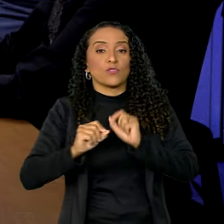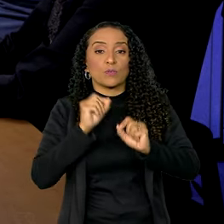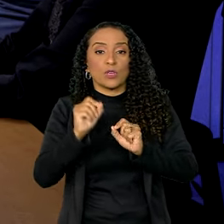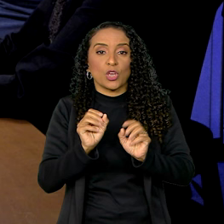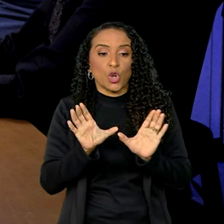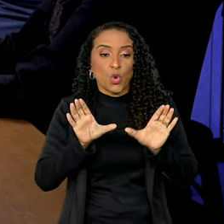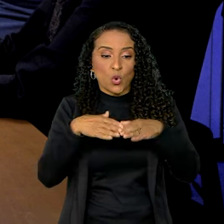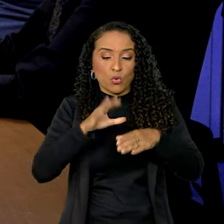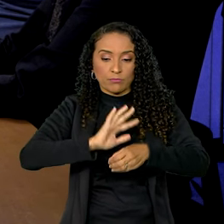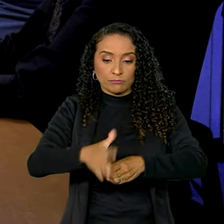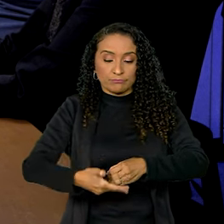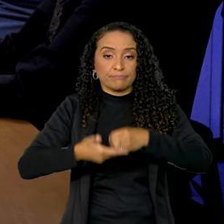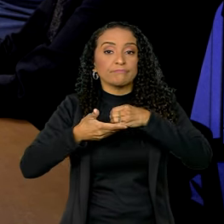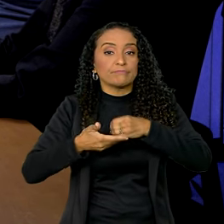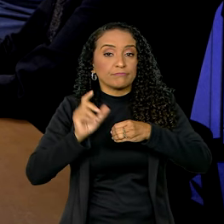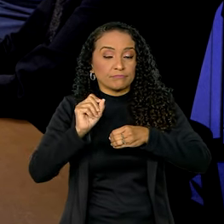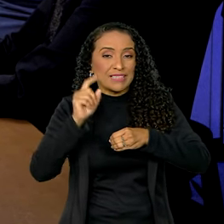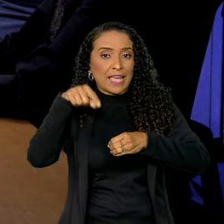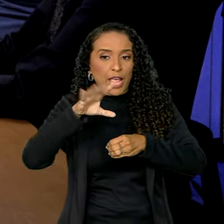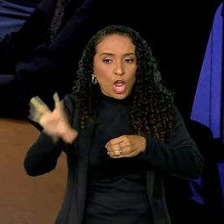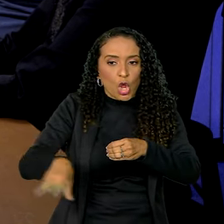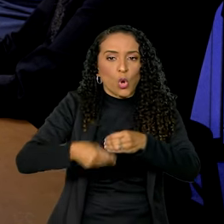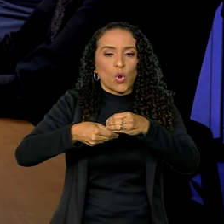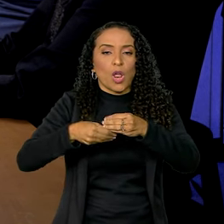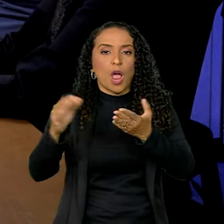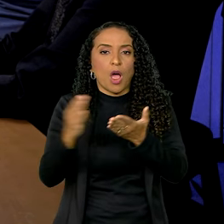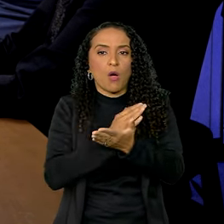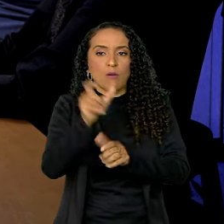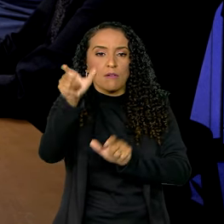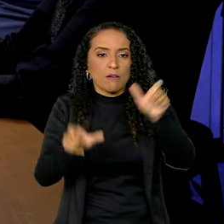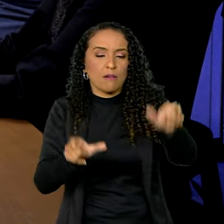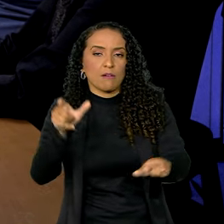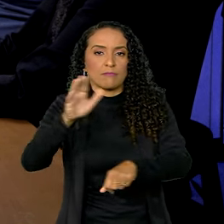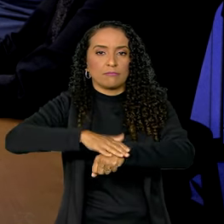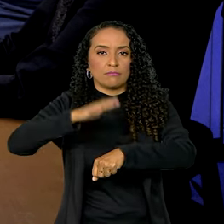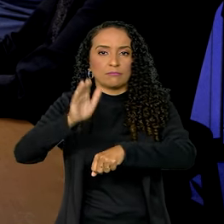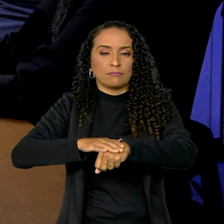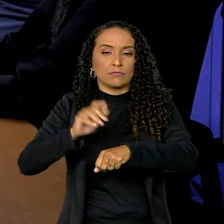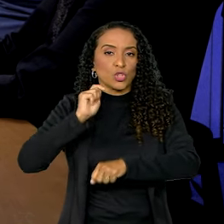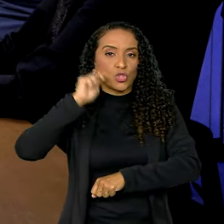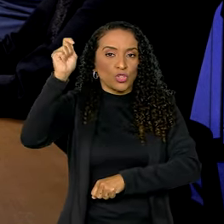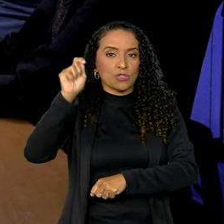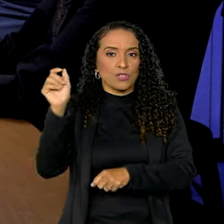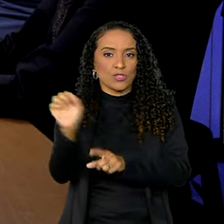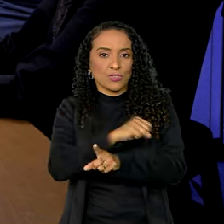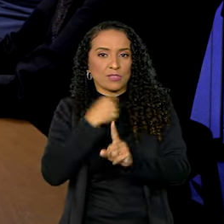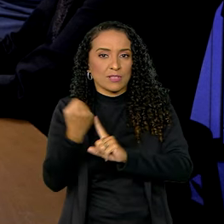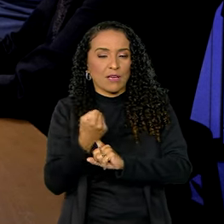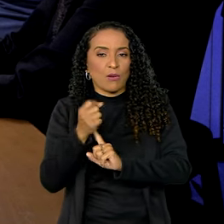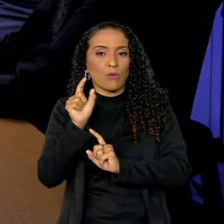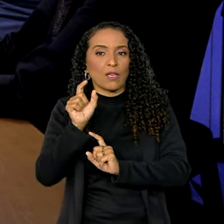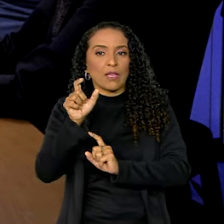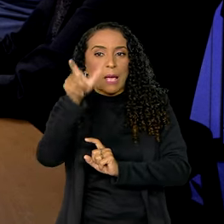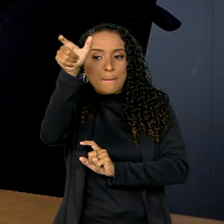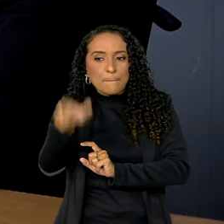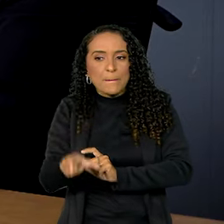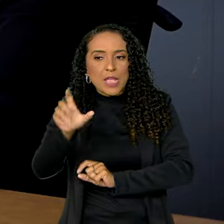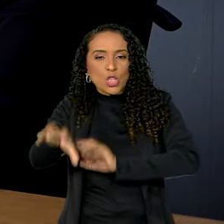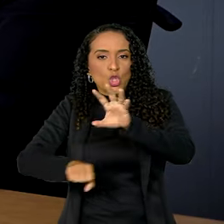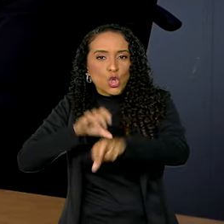menos nesse grupo de sustentabilidade foi incluir alguns atores sociais Num caso específico os